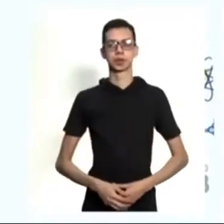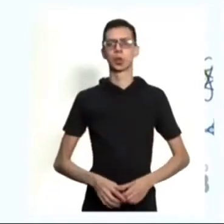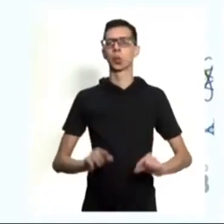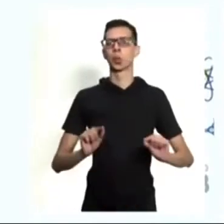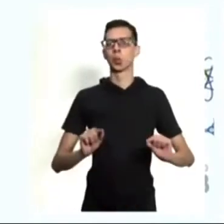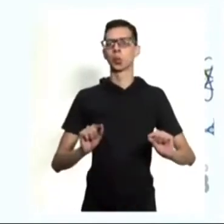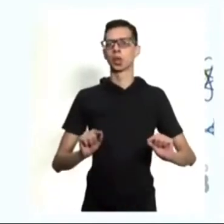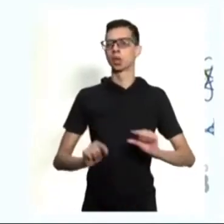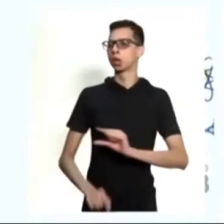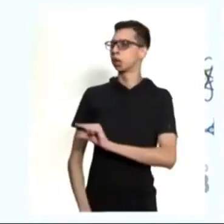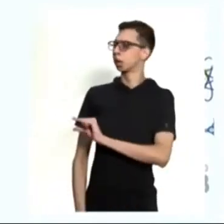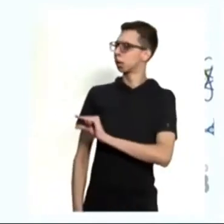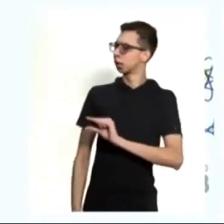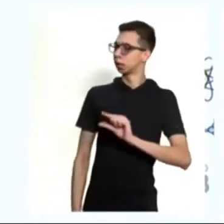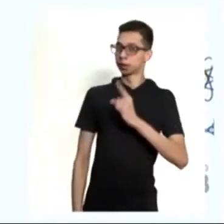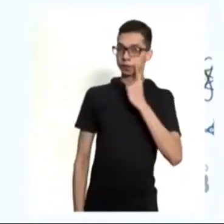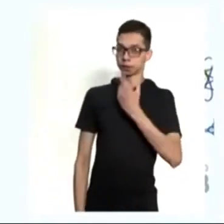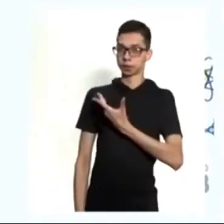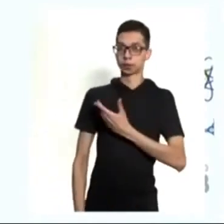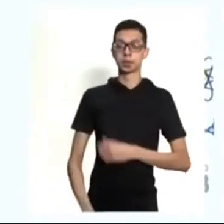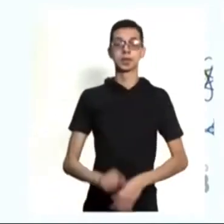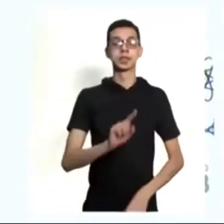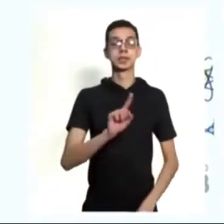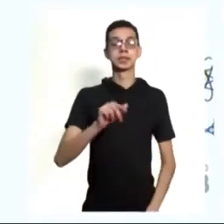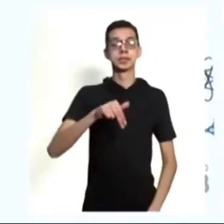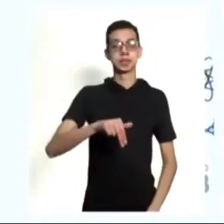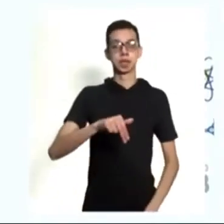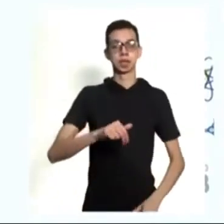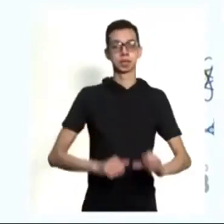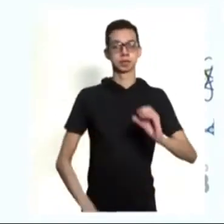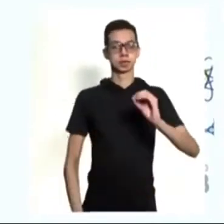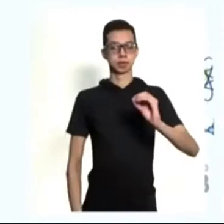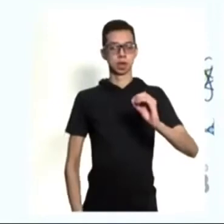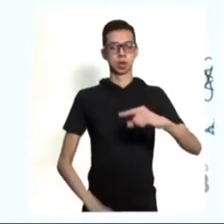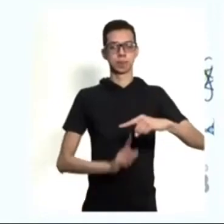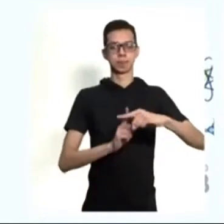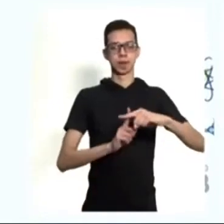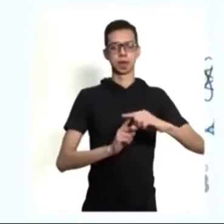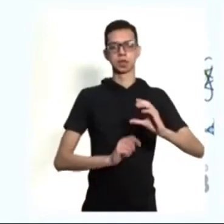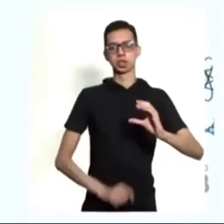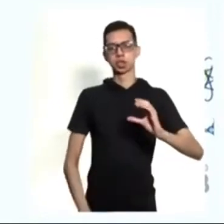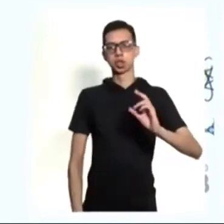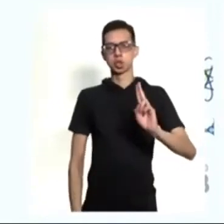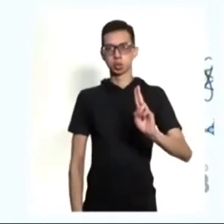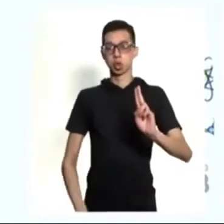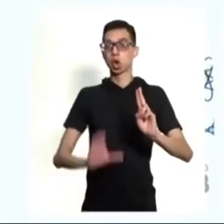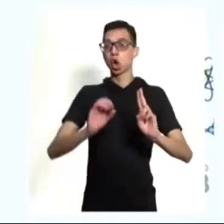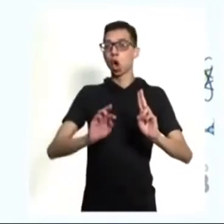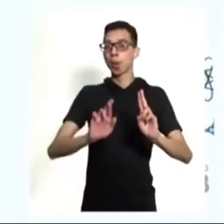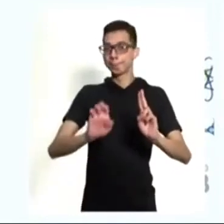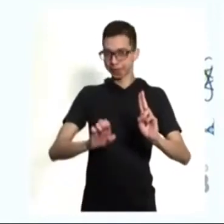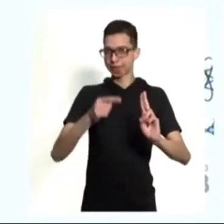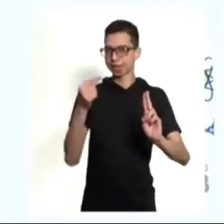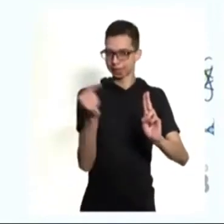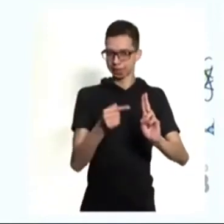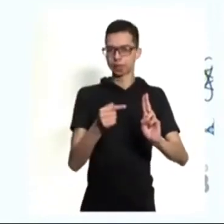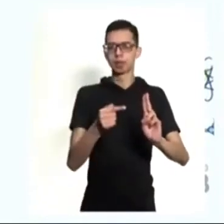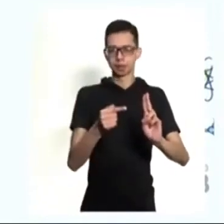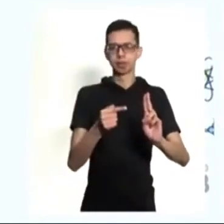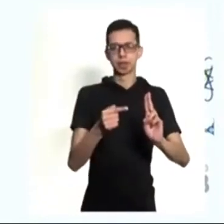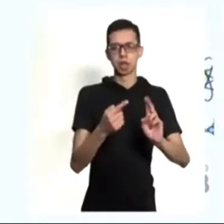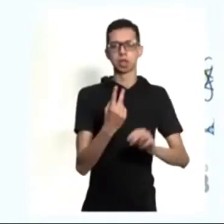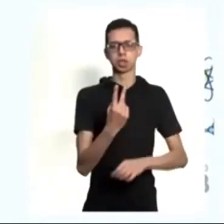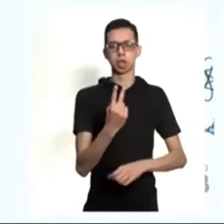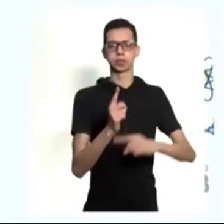Fica lá zinco 0 mais o cobre 2+, ó, zinco 2+, mais o cobre 0. Correto? Dessa forma, gente, a